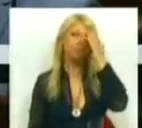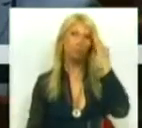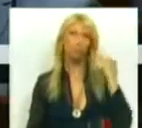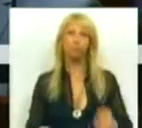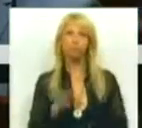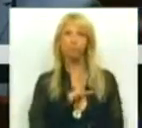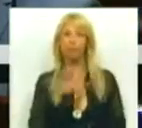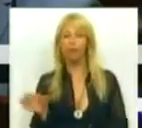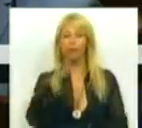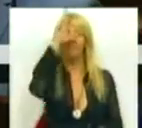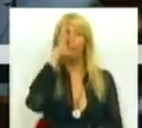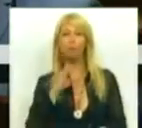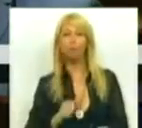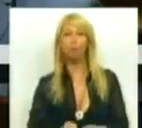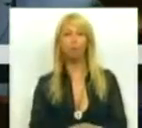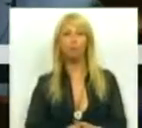Sr. Primeiro-Ministro,